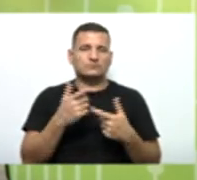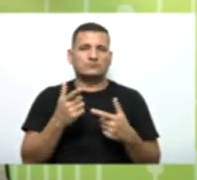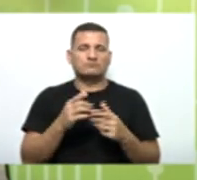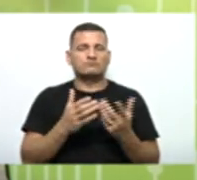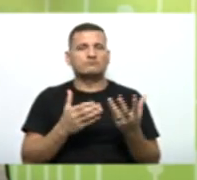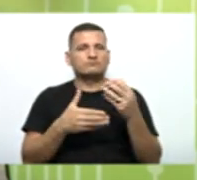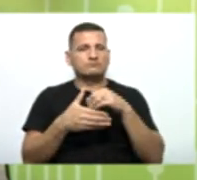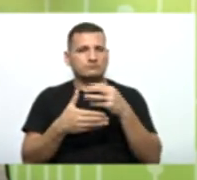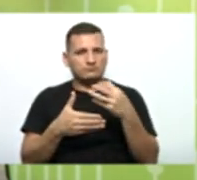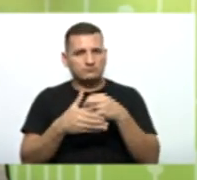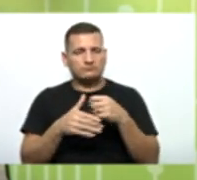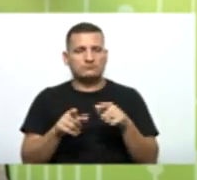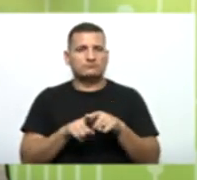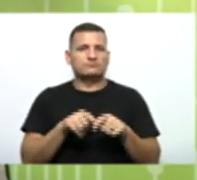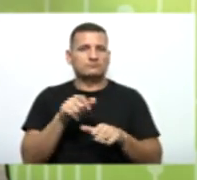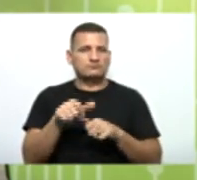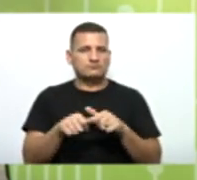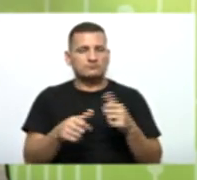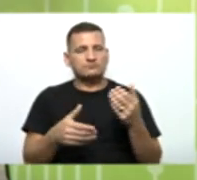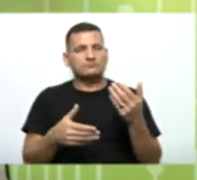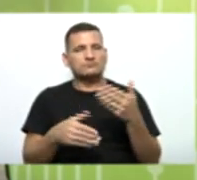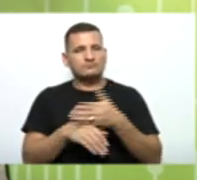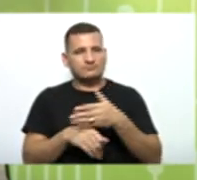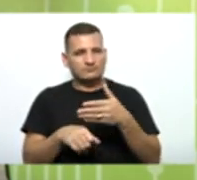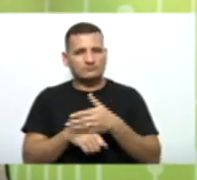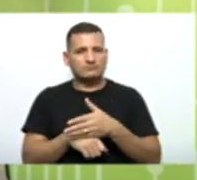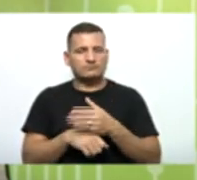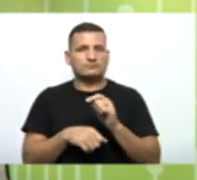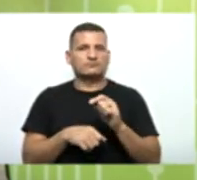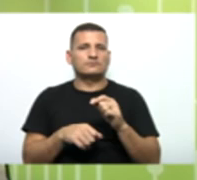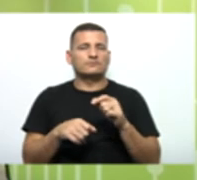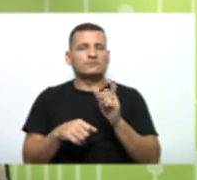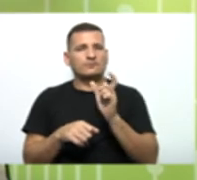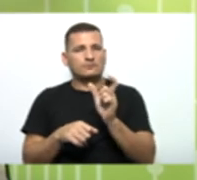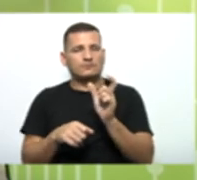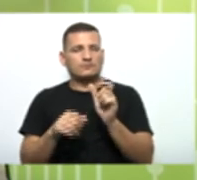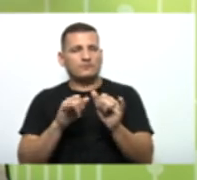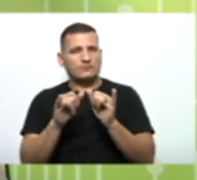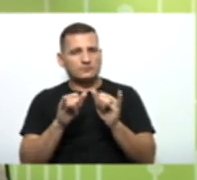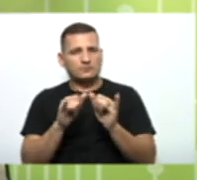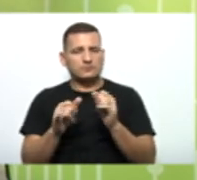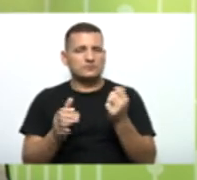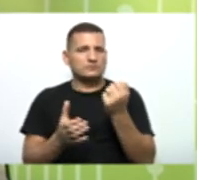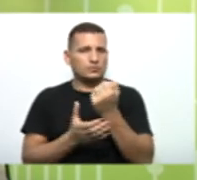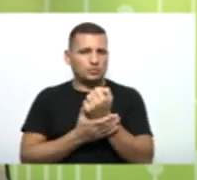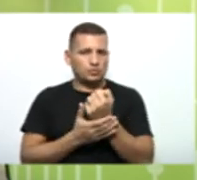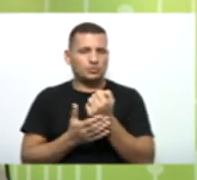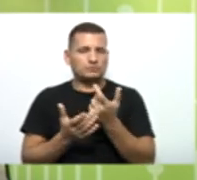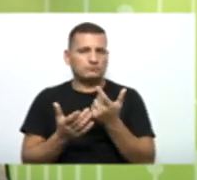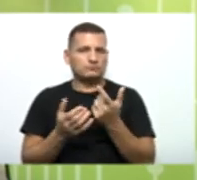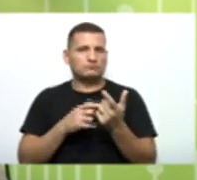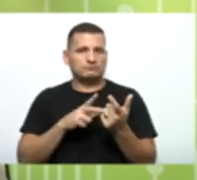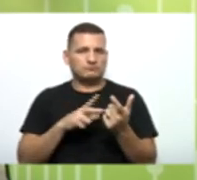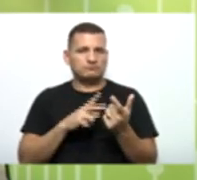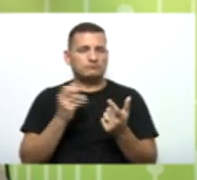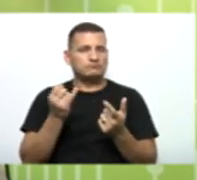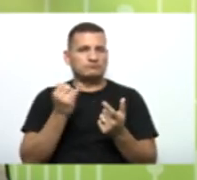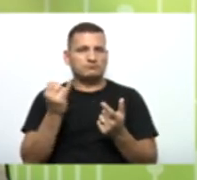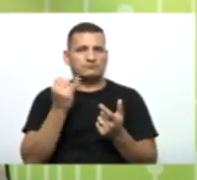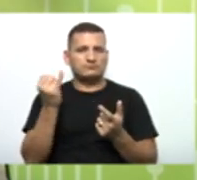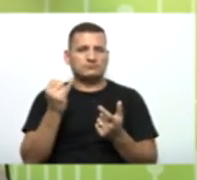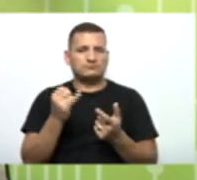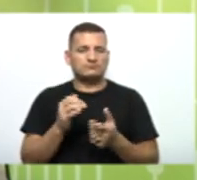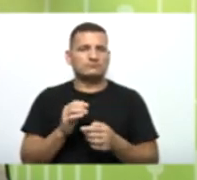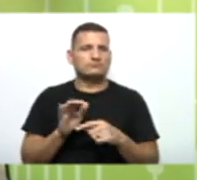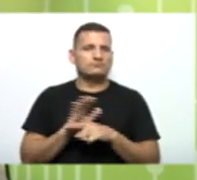dos modificadores de acesso para tornar determinado dado, determinado atributo privado, é importantíssima nesses casos, beleza? Surgiu